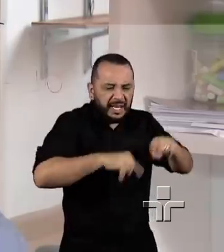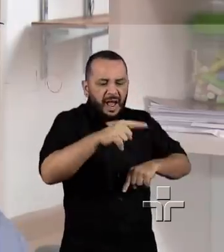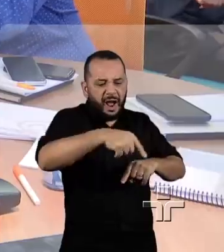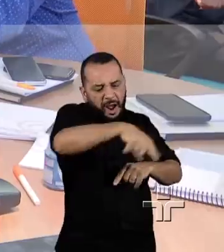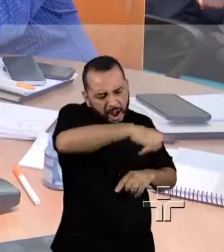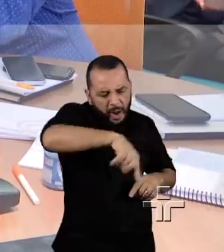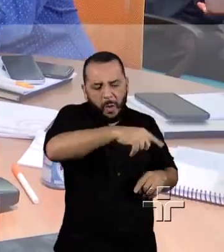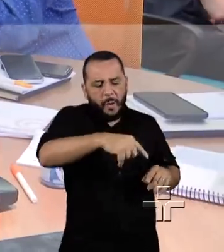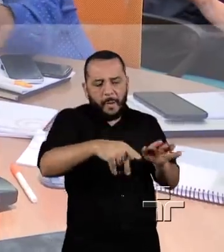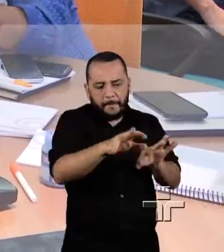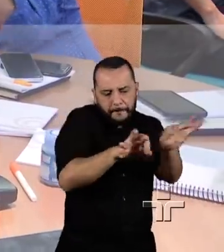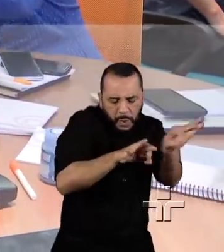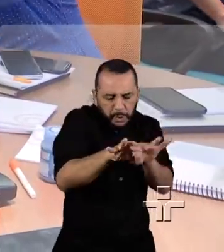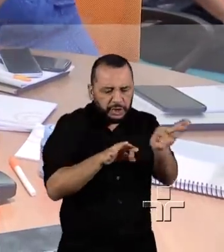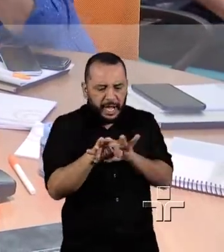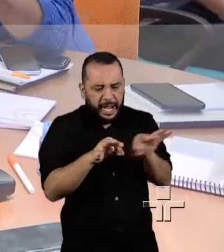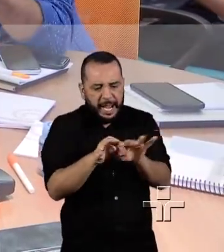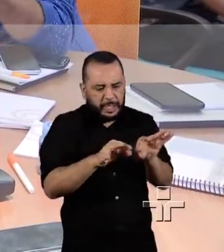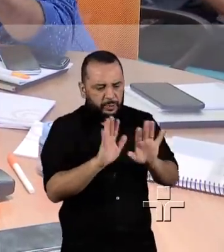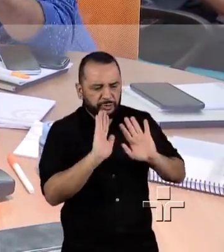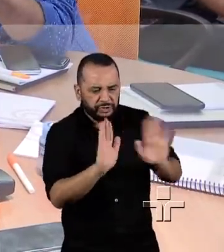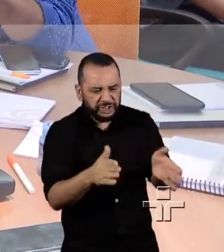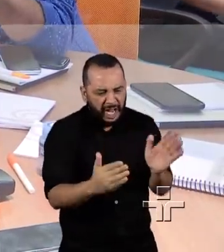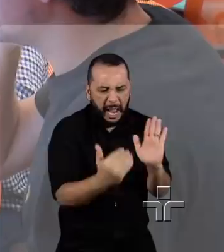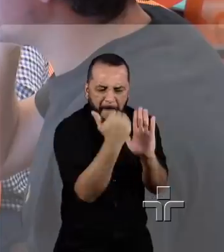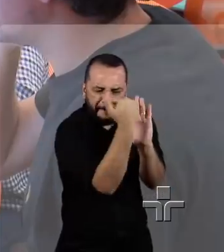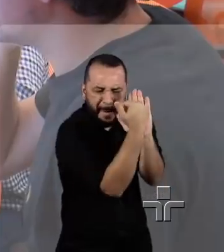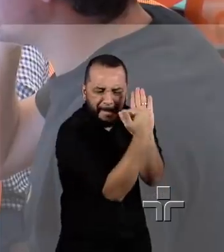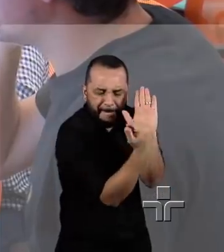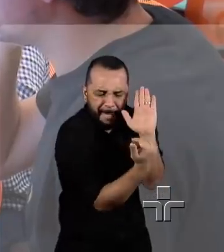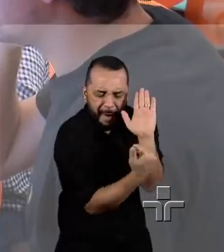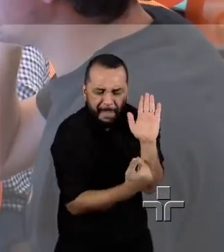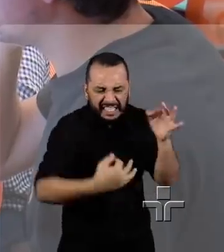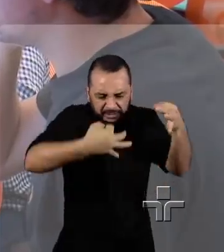um protótipo de produto que já foi validado em